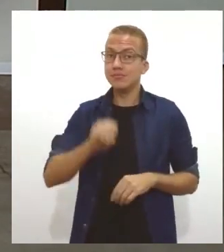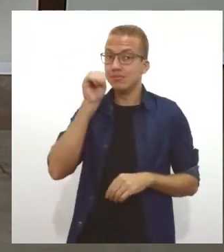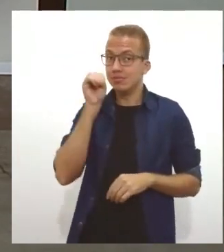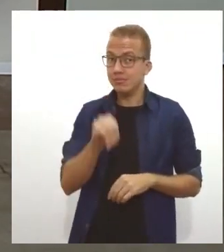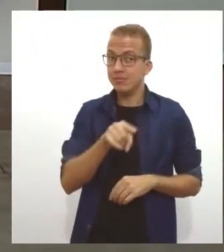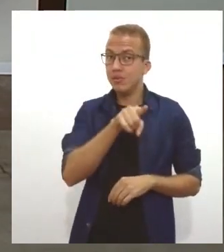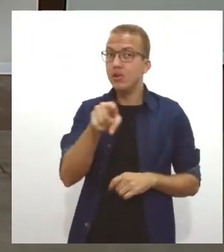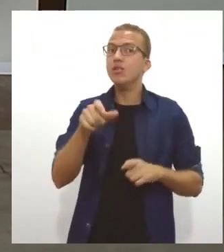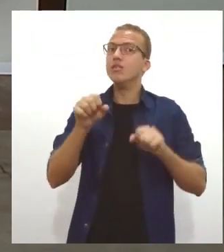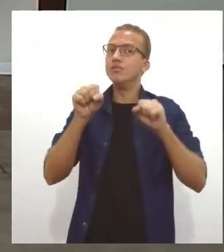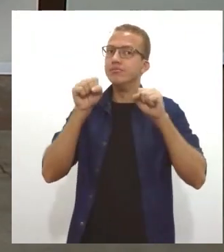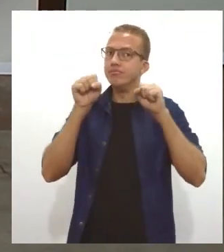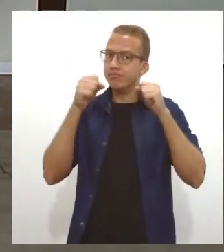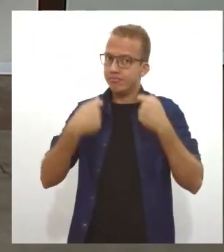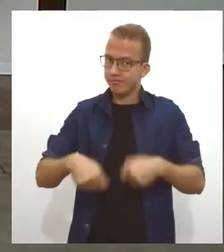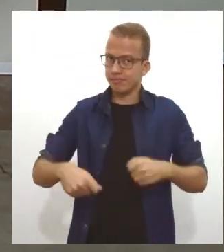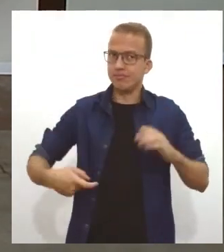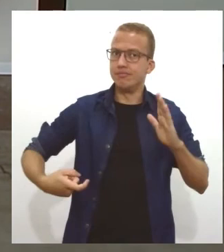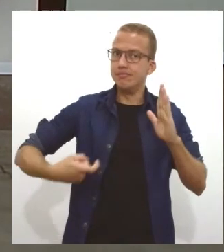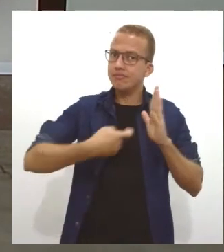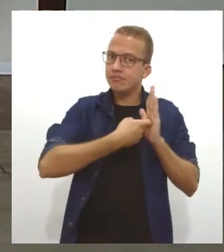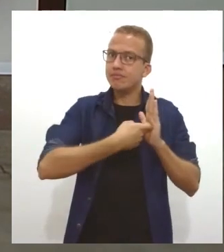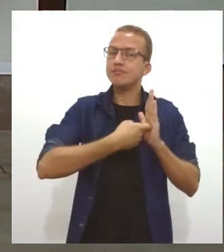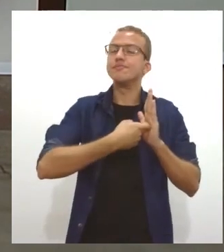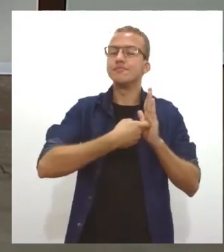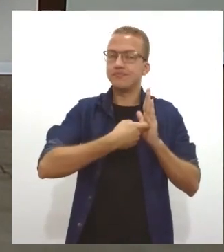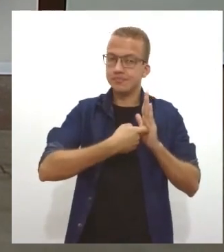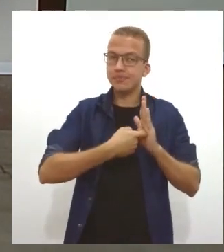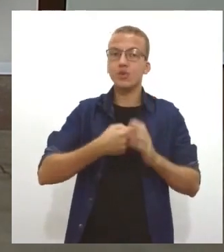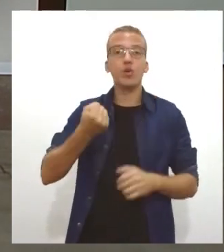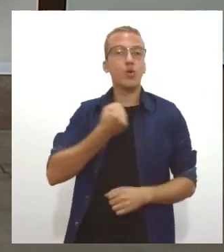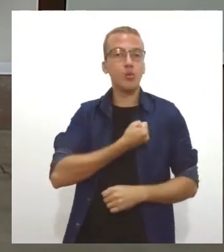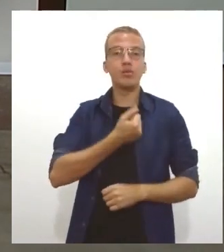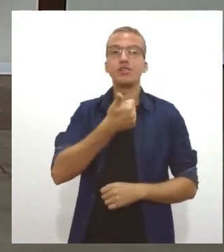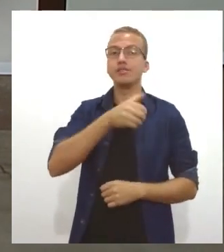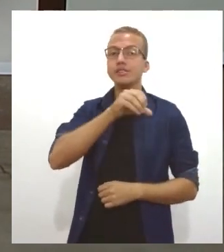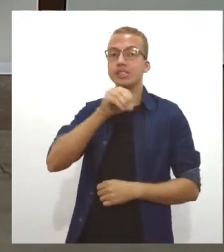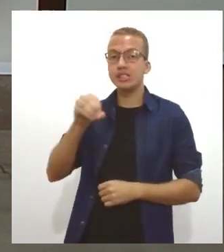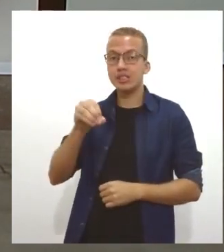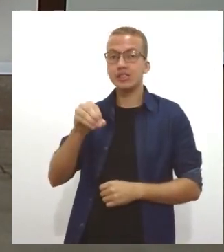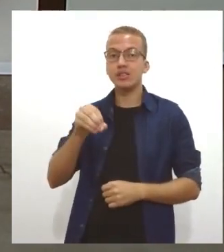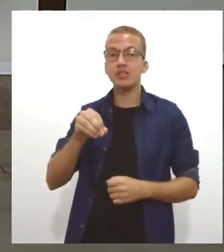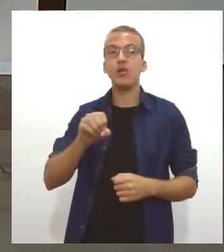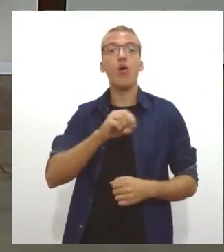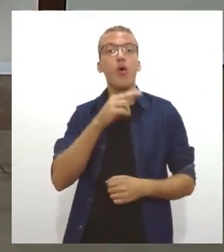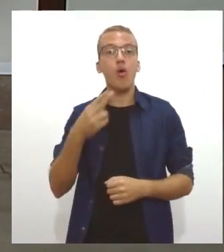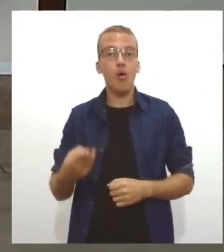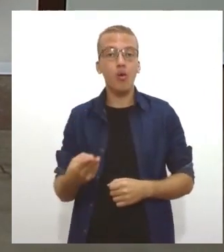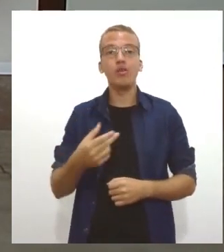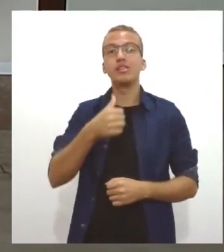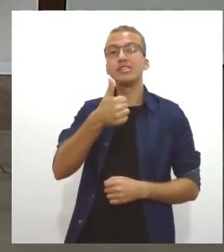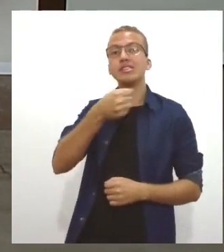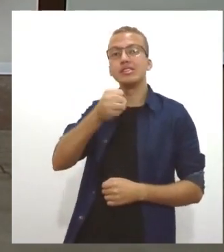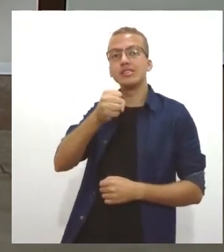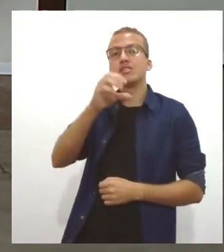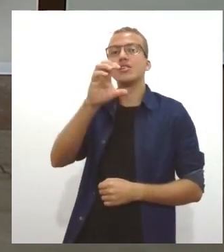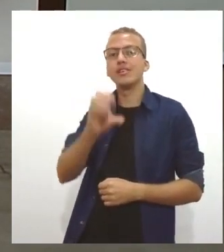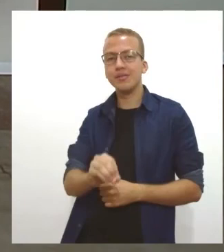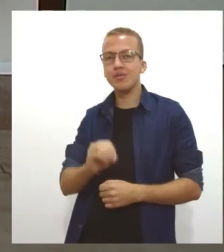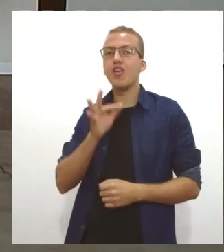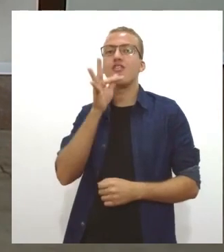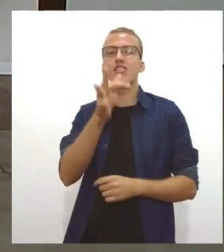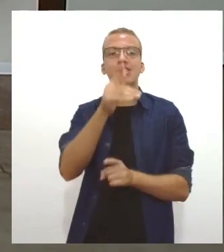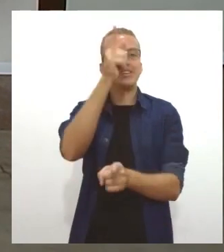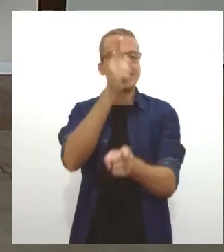alguma denúncia de violência doméstica, Disque 100 ou Disque 180. Até o próximo programa Elas